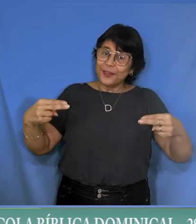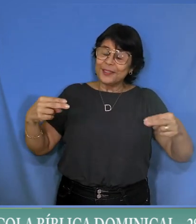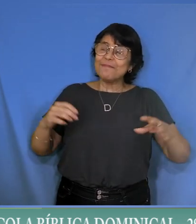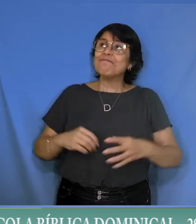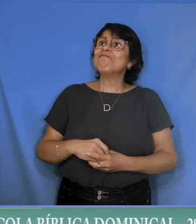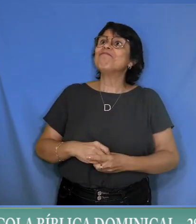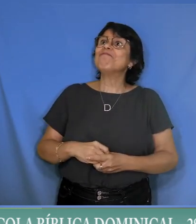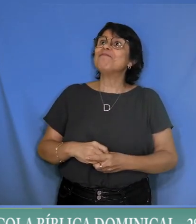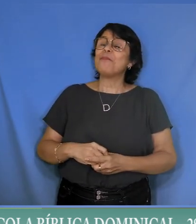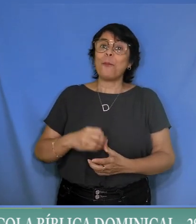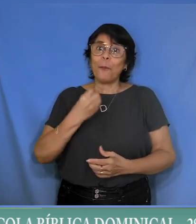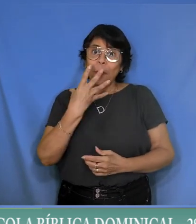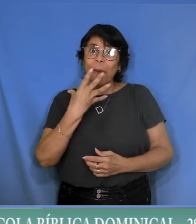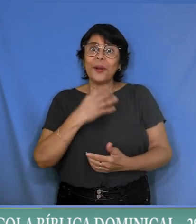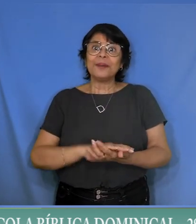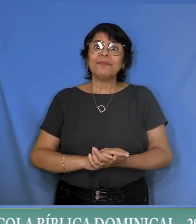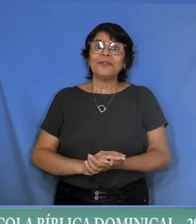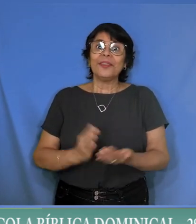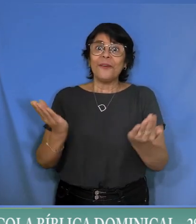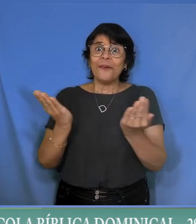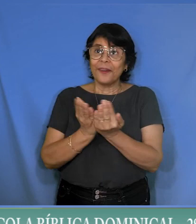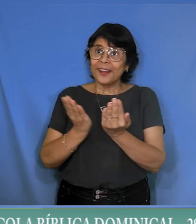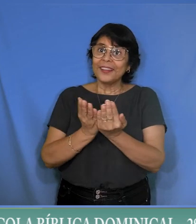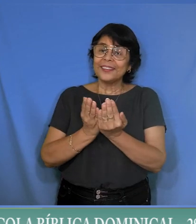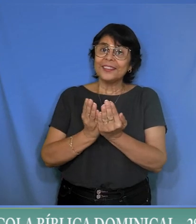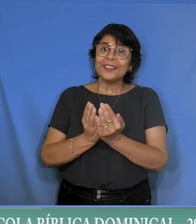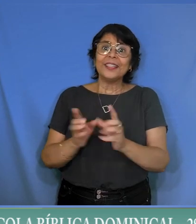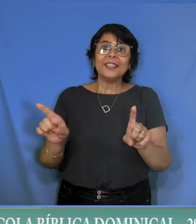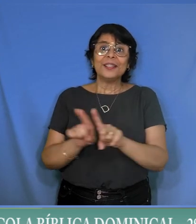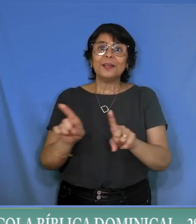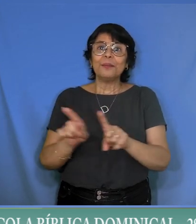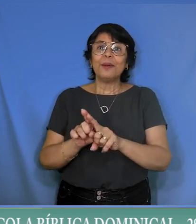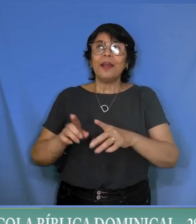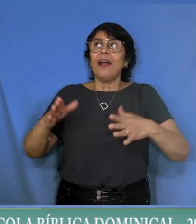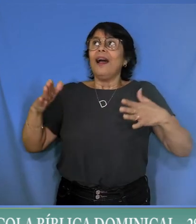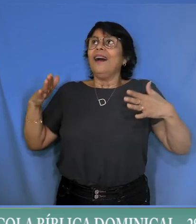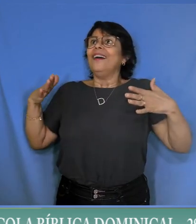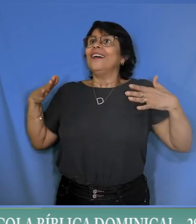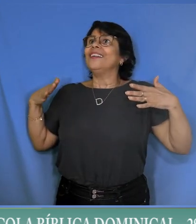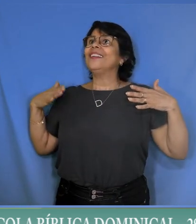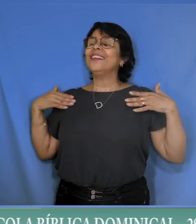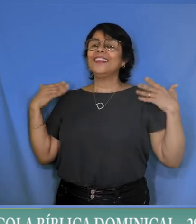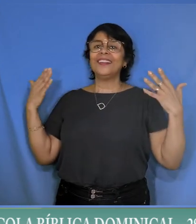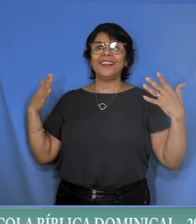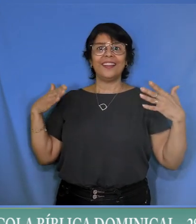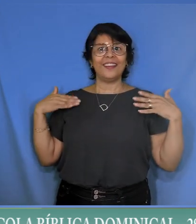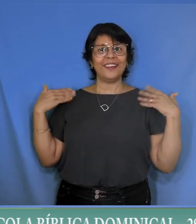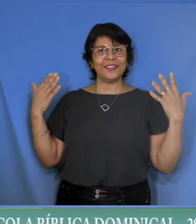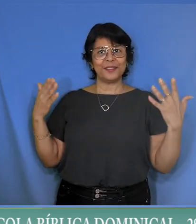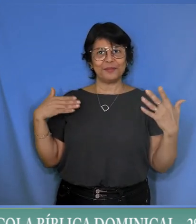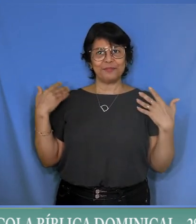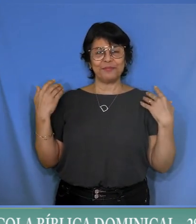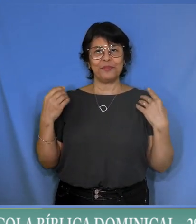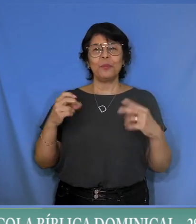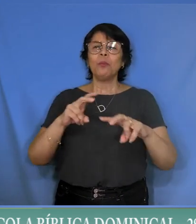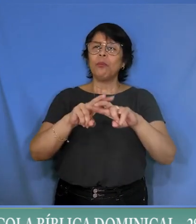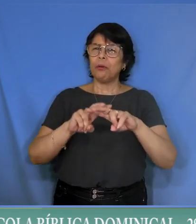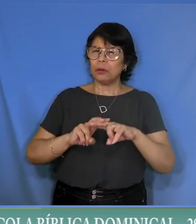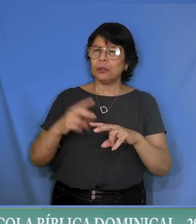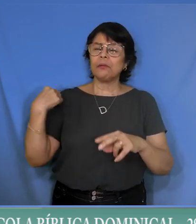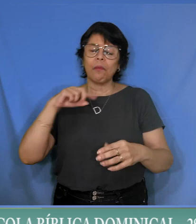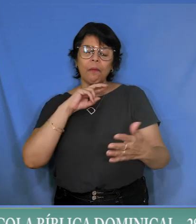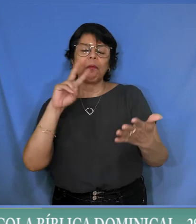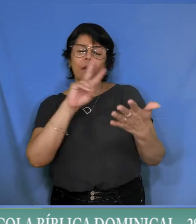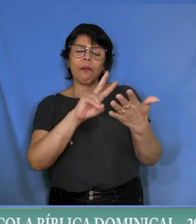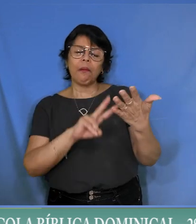de vós toda amargura, cólera, ira, gritaria, blasfêmia e toda malícia. Você conhece cristãos assim? Eu